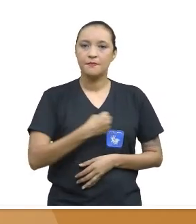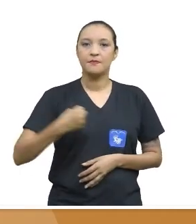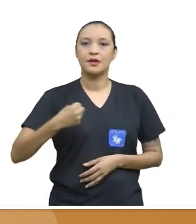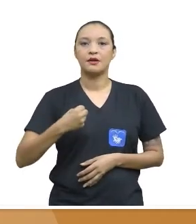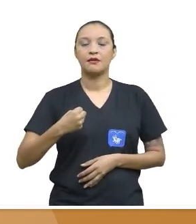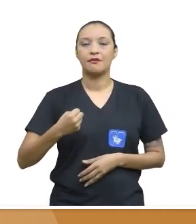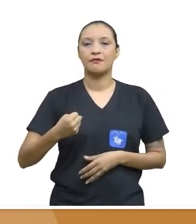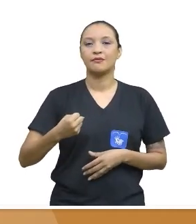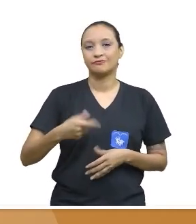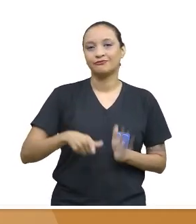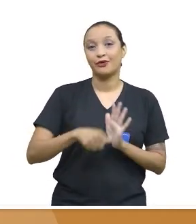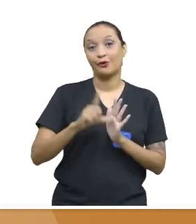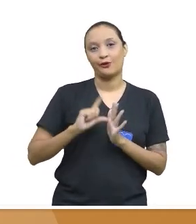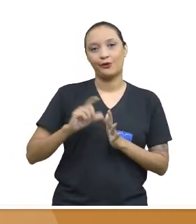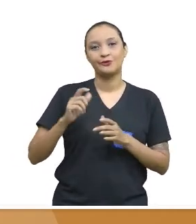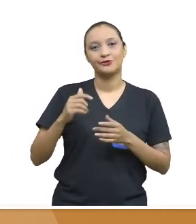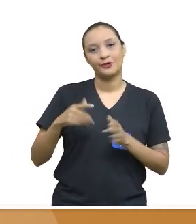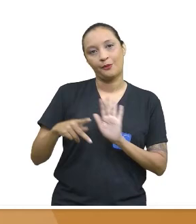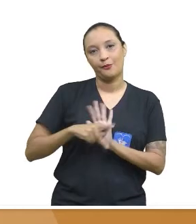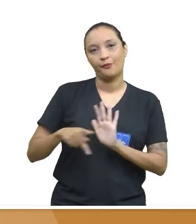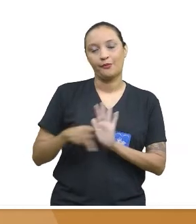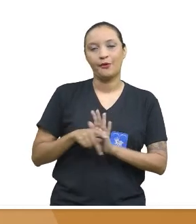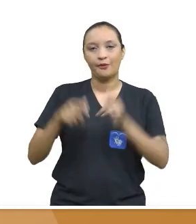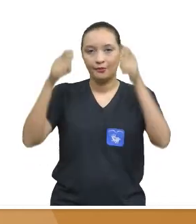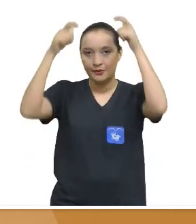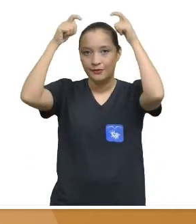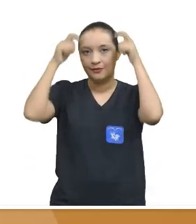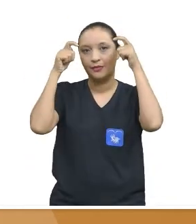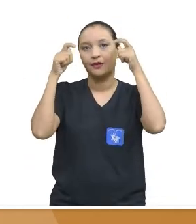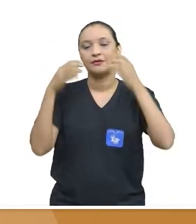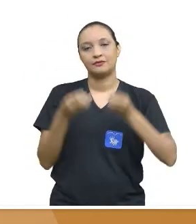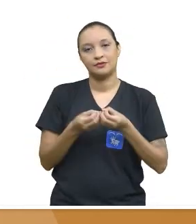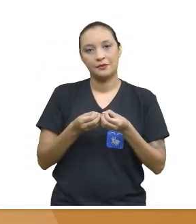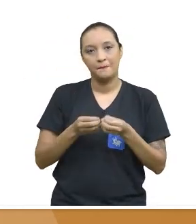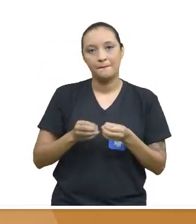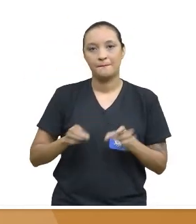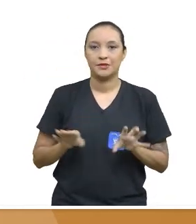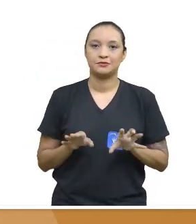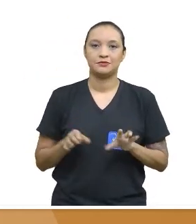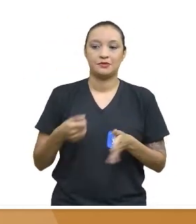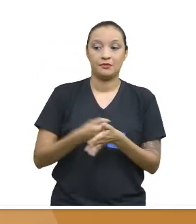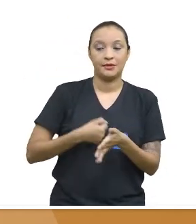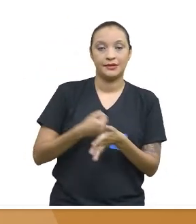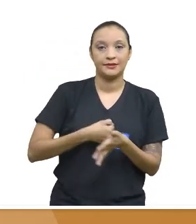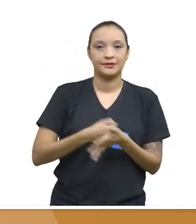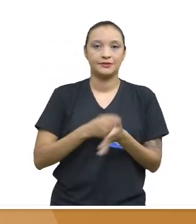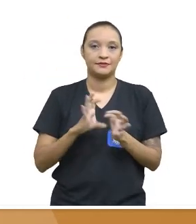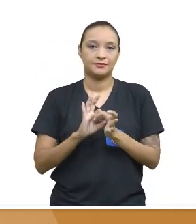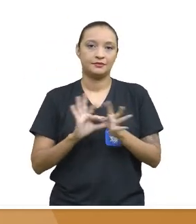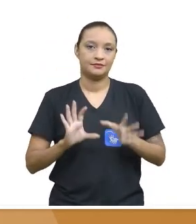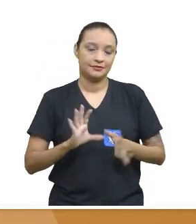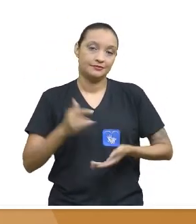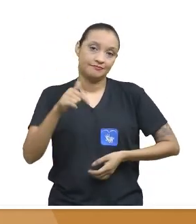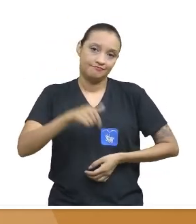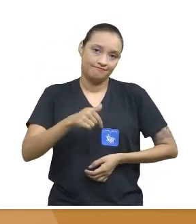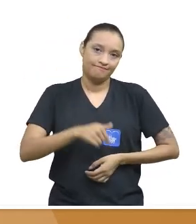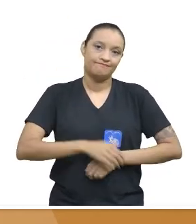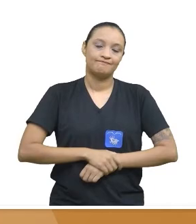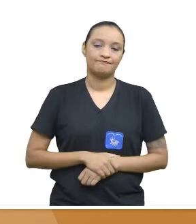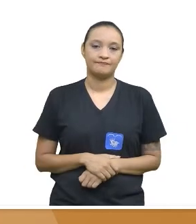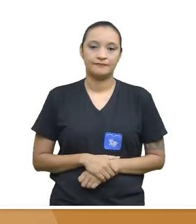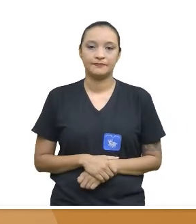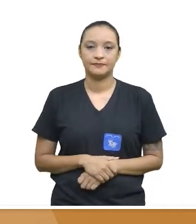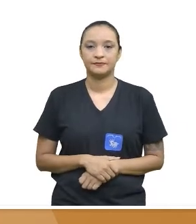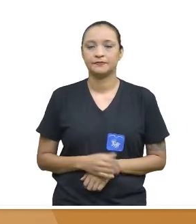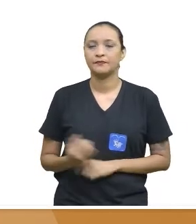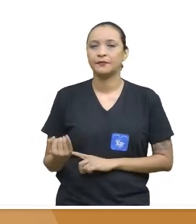império. Então, isso seria prejudicial para as tentativas de independência. Senhores, uma